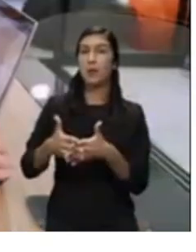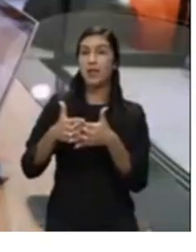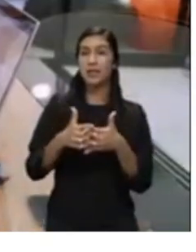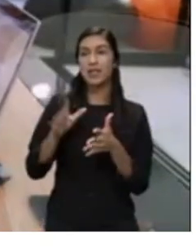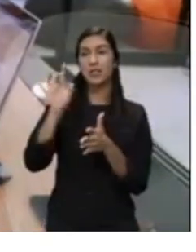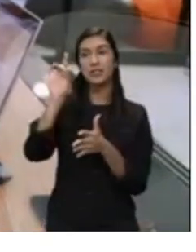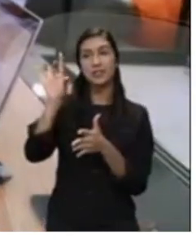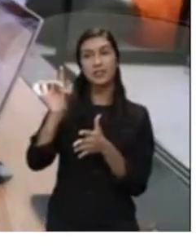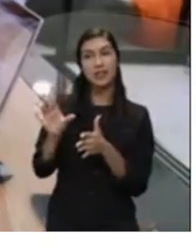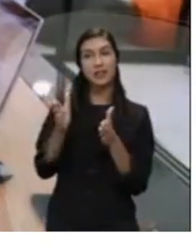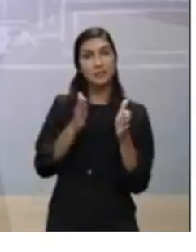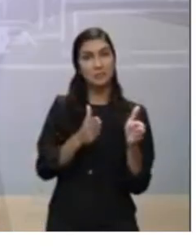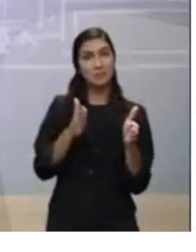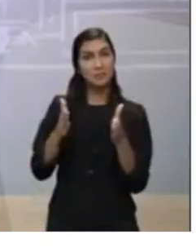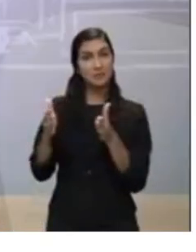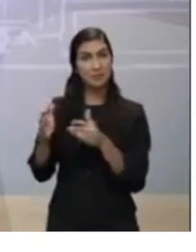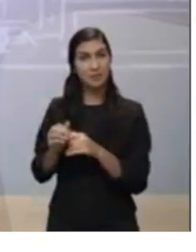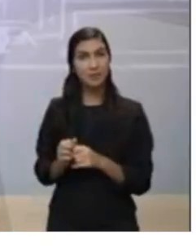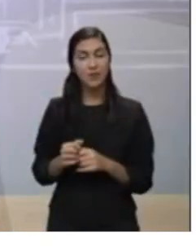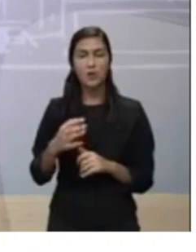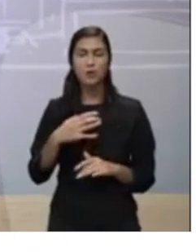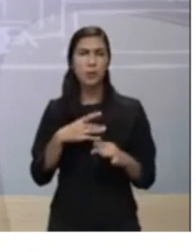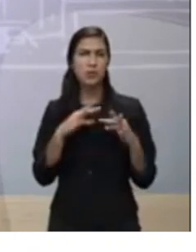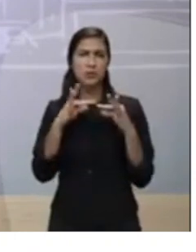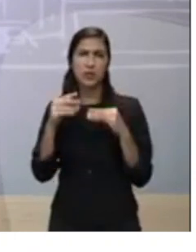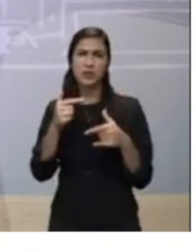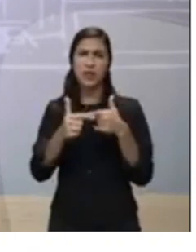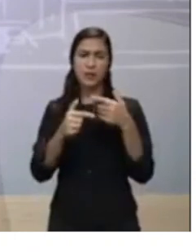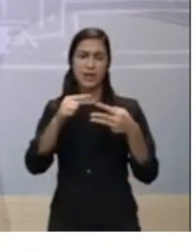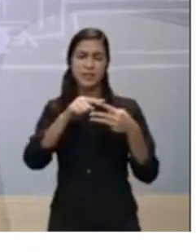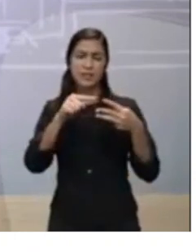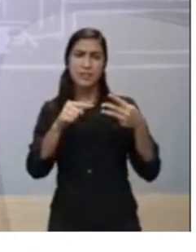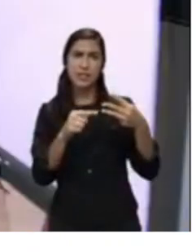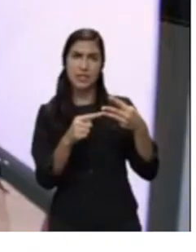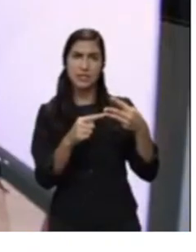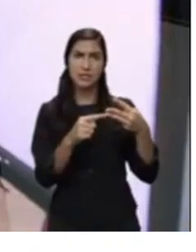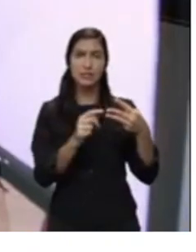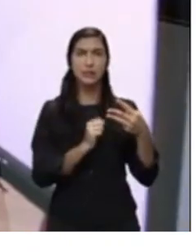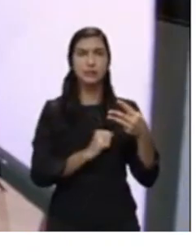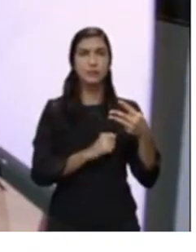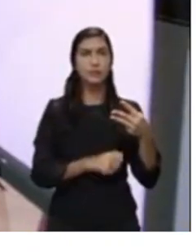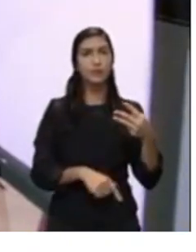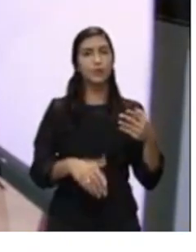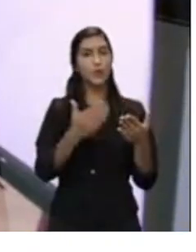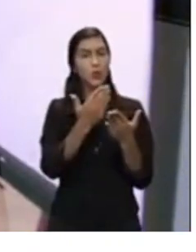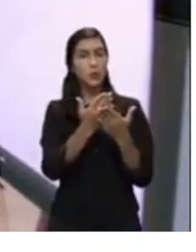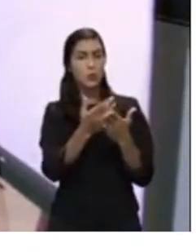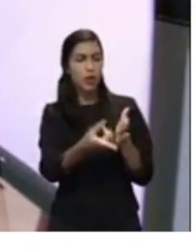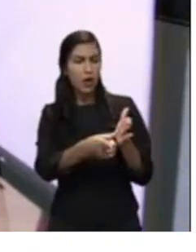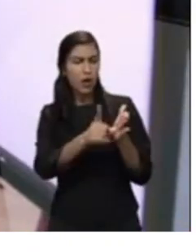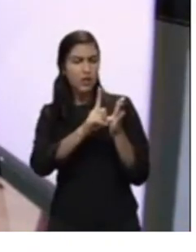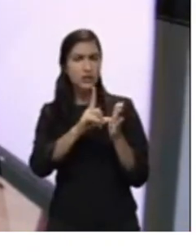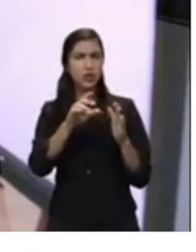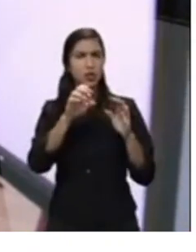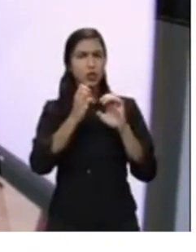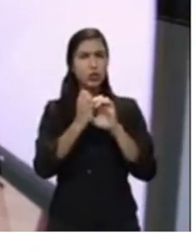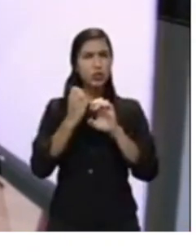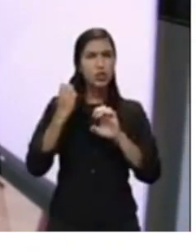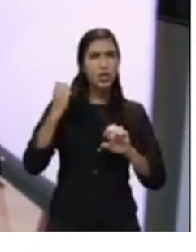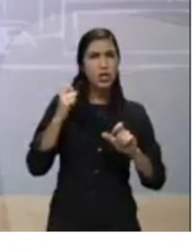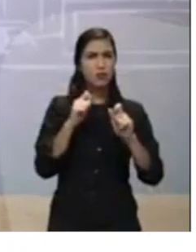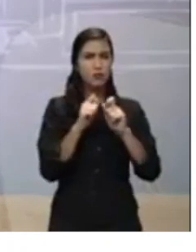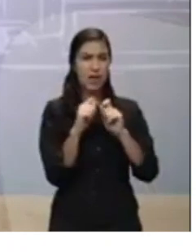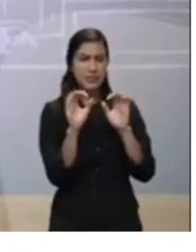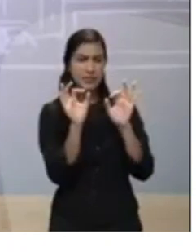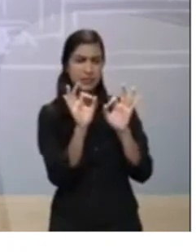de cada etapa de um projeto. De maneira geral, a gente trabalha com 3 etapas de projeto. O estudo preliminar é onde o engenheiro faz toda a